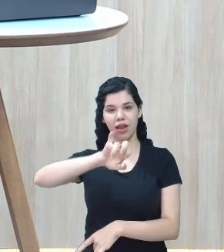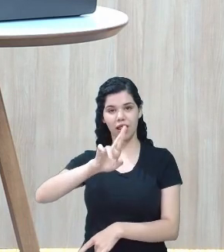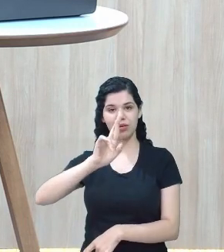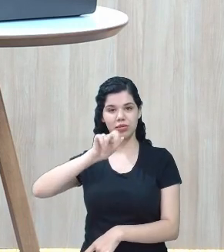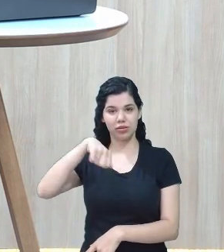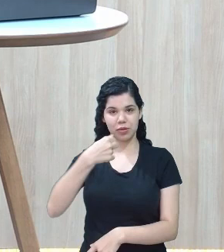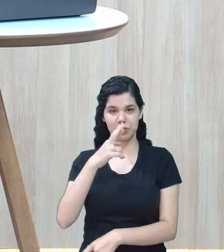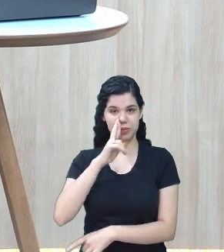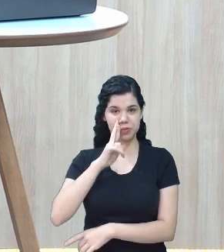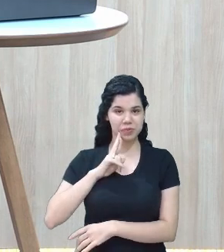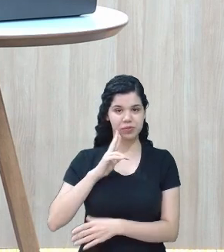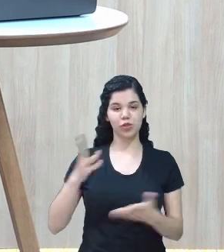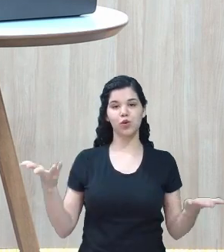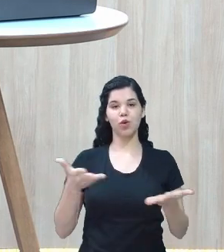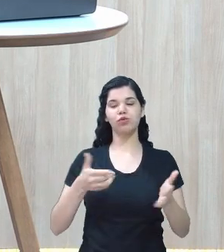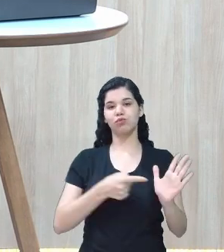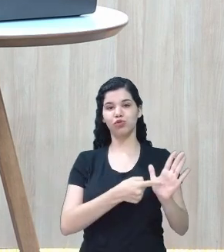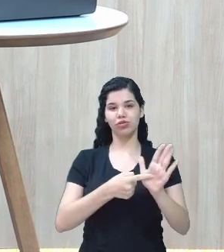Libras. Bom,